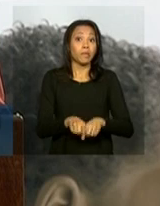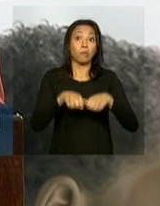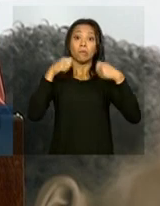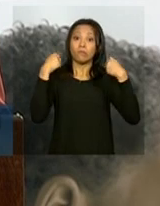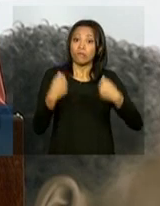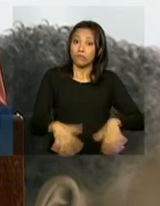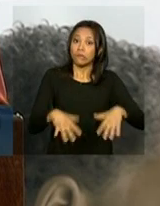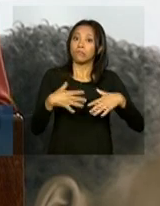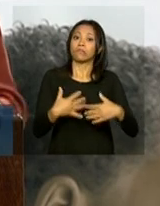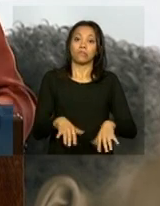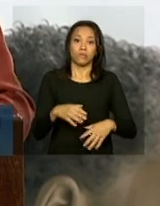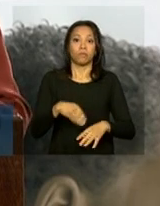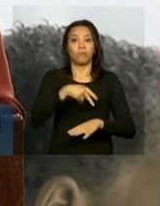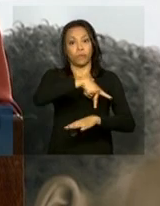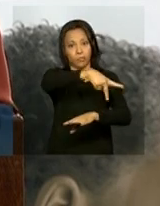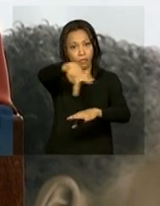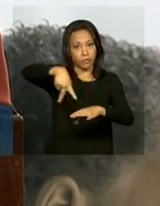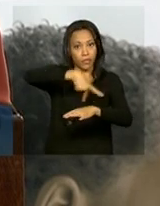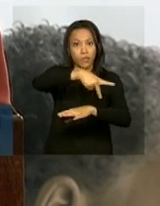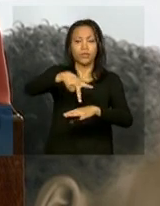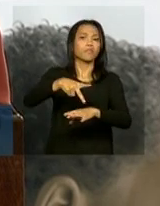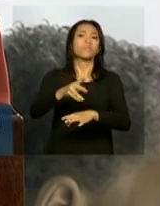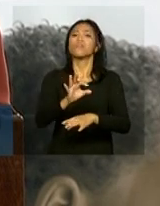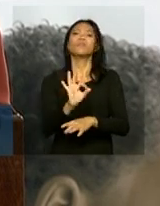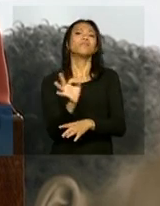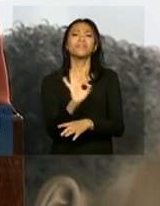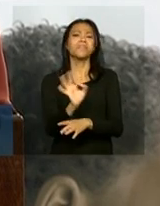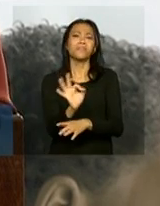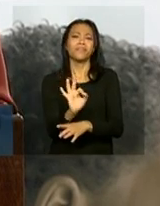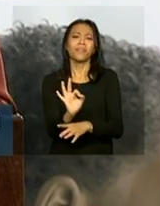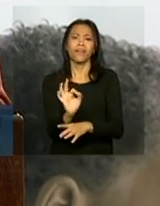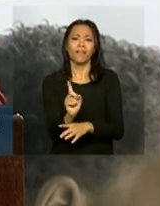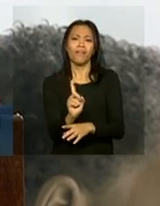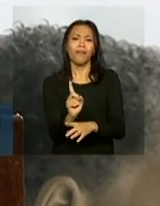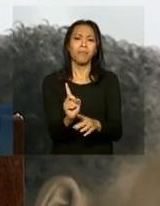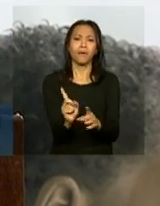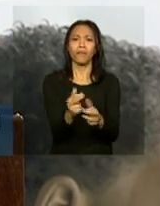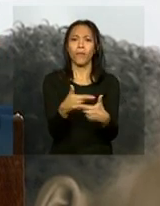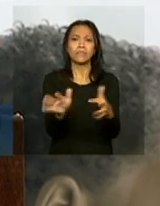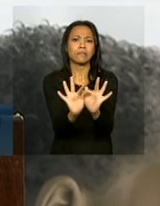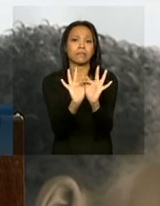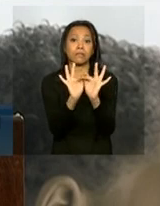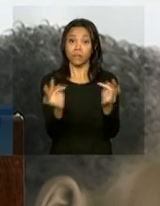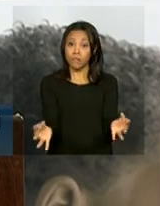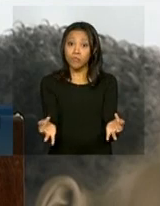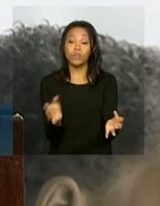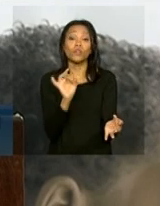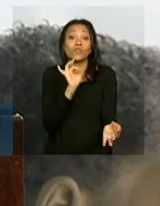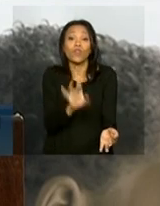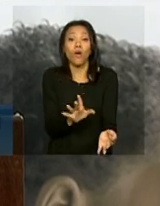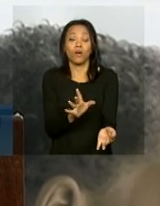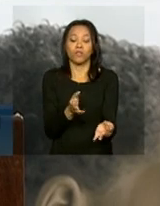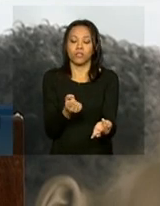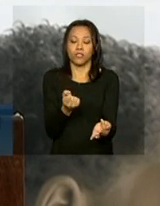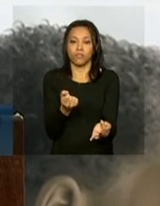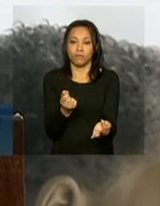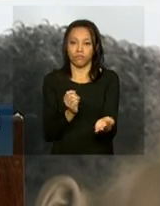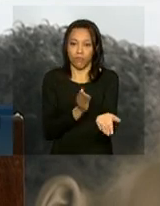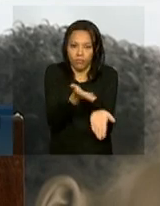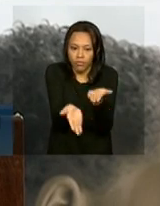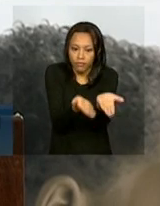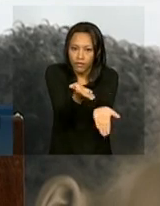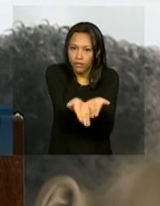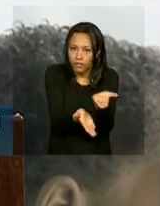país. Não se trata pura e simplesmente de atender a questão